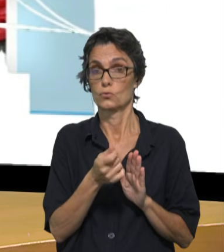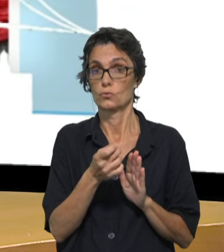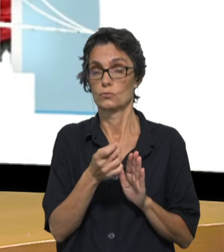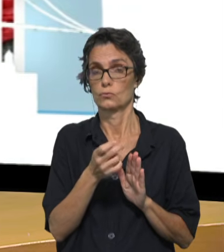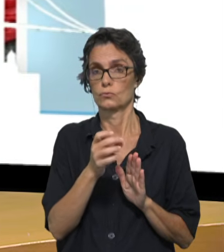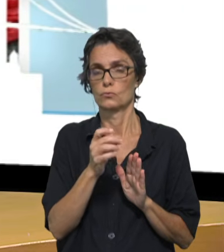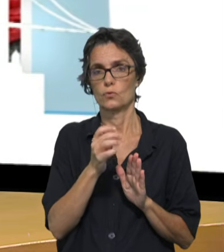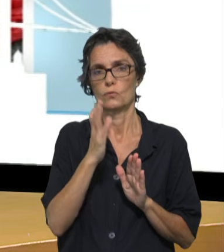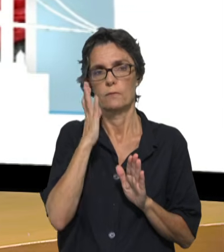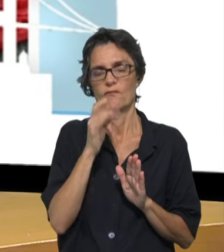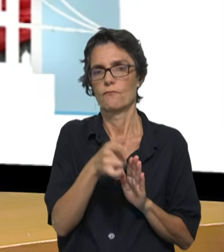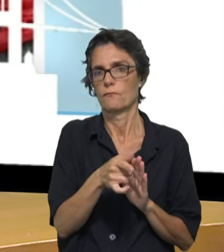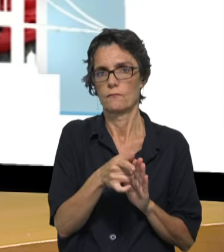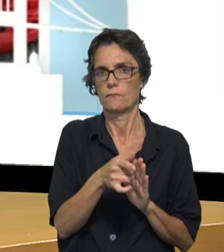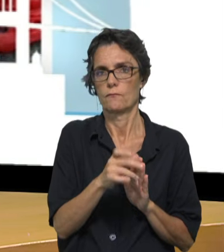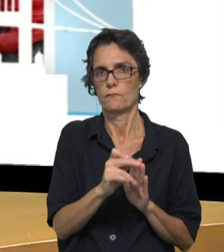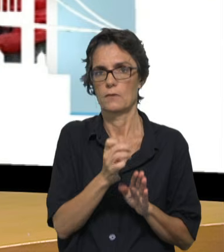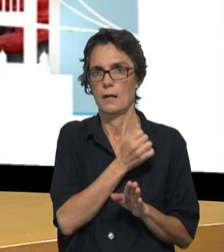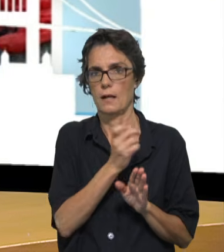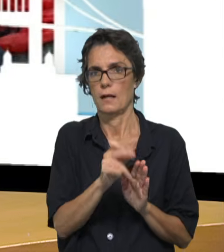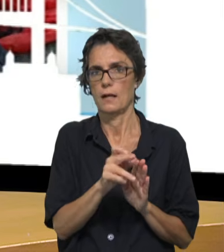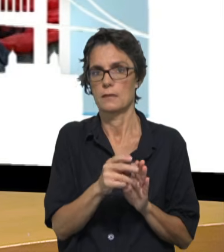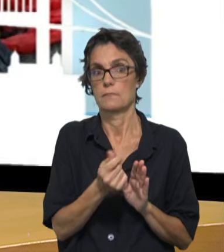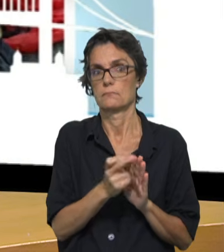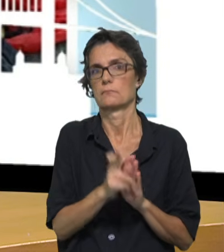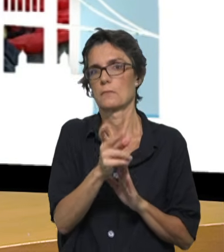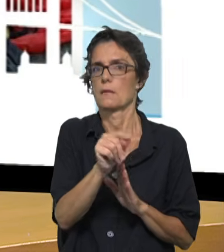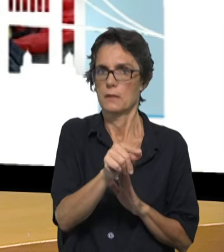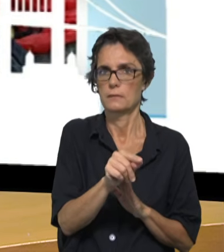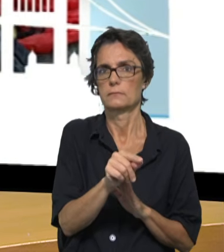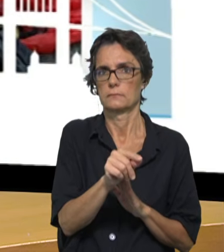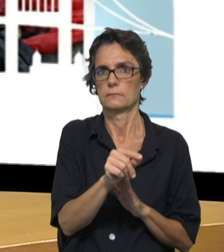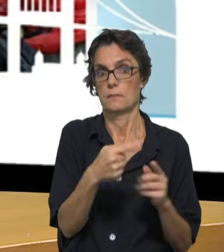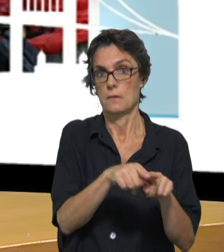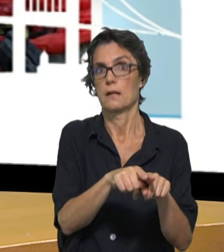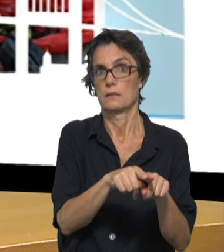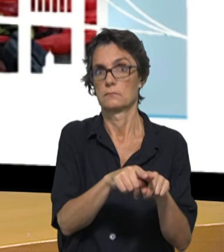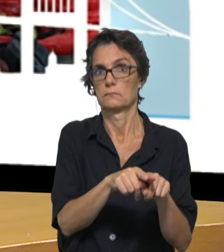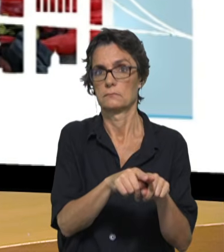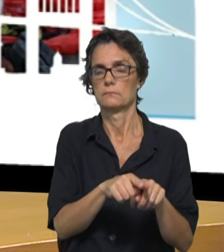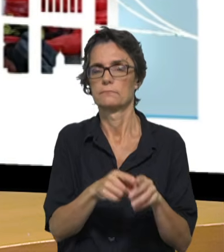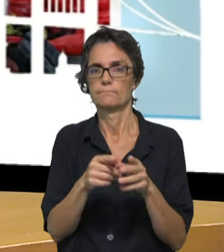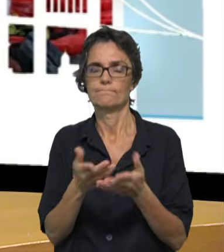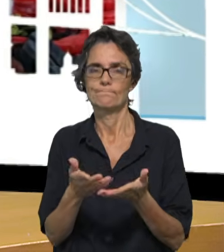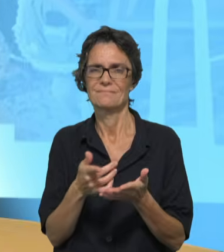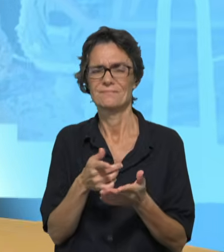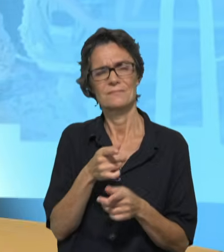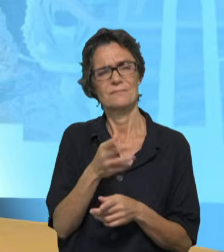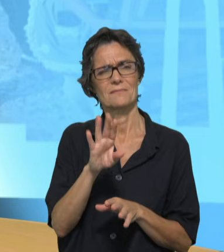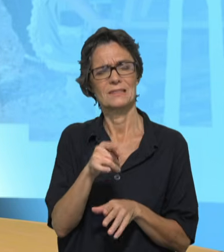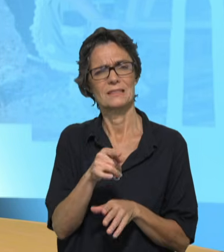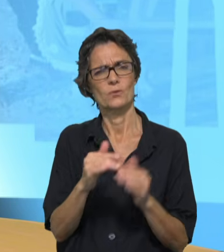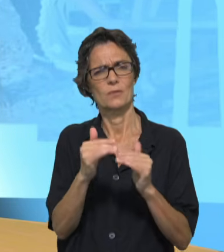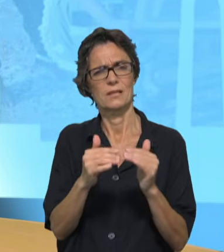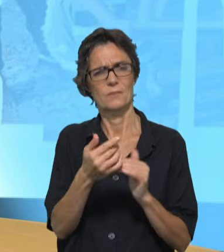aumenta. E nós aqui... Mas não há aí nem sempre isso pode ser uma... É um